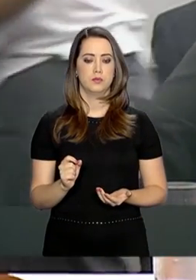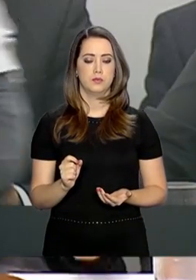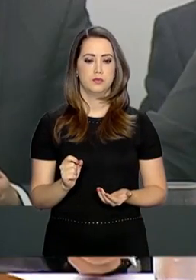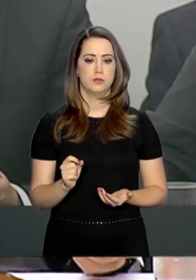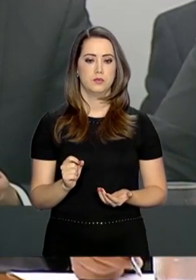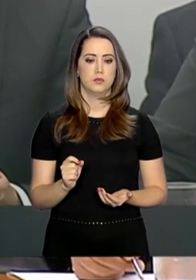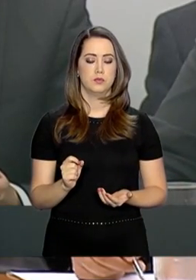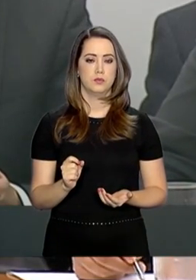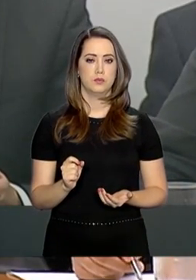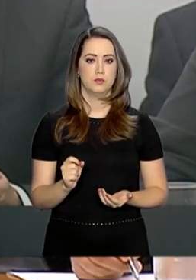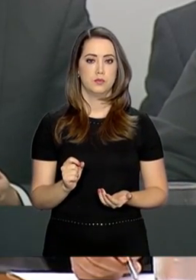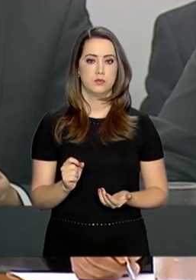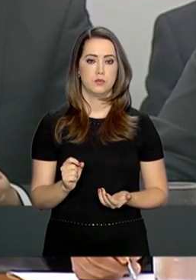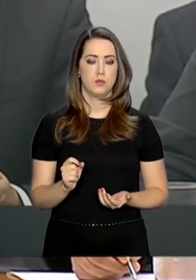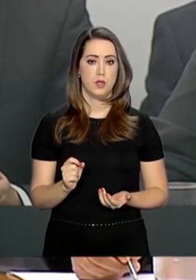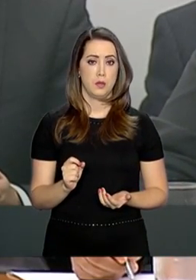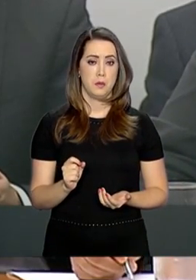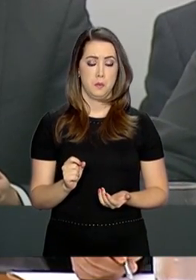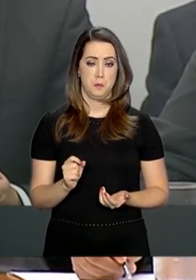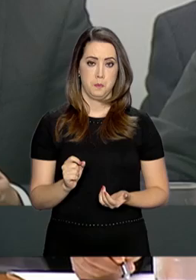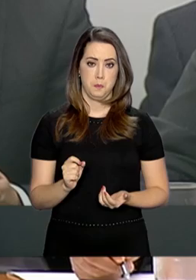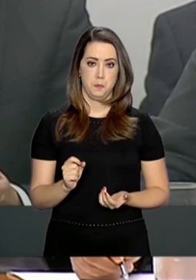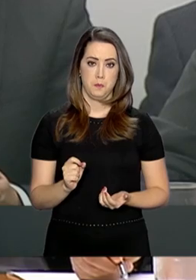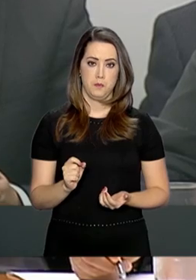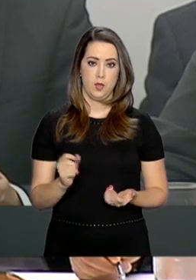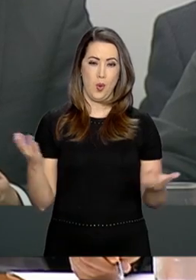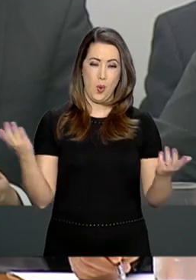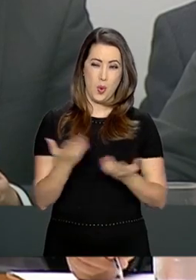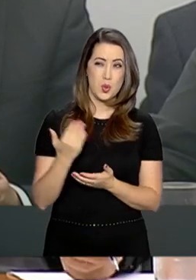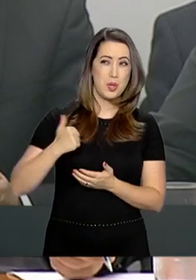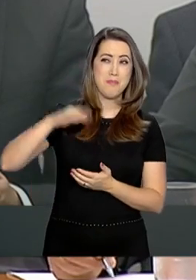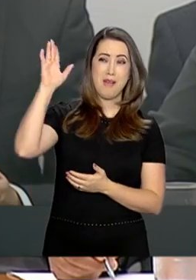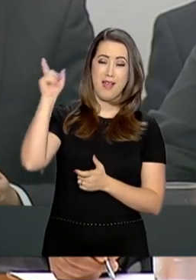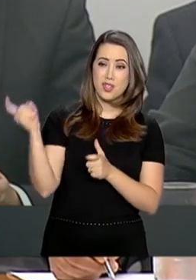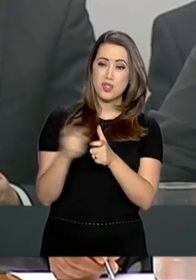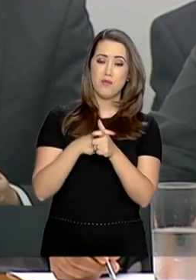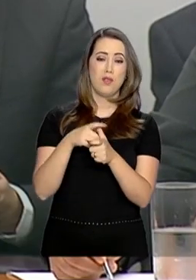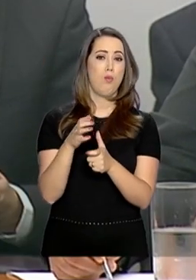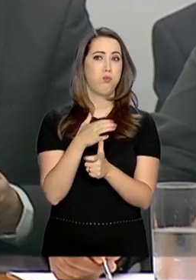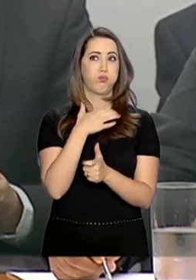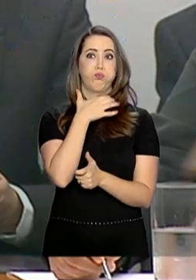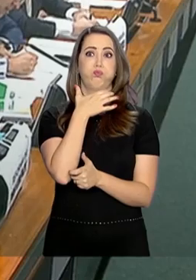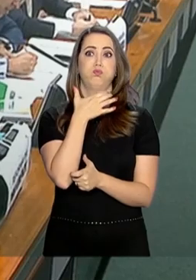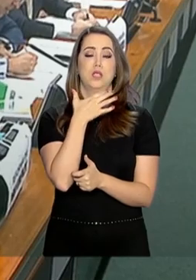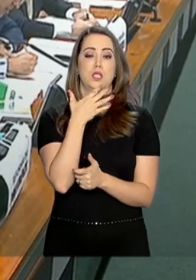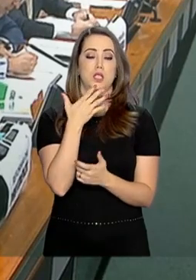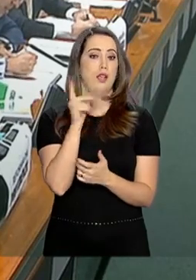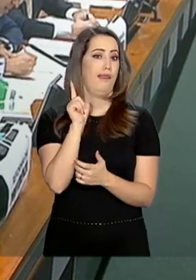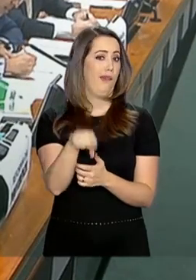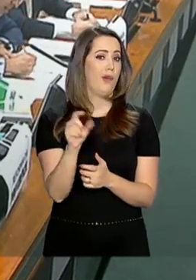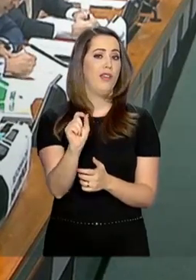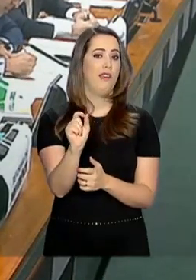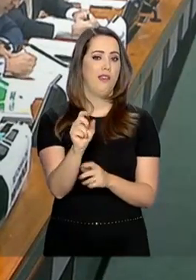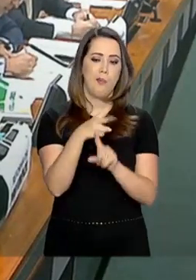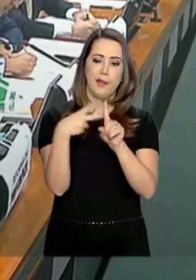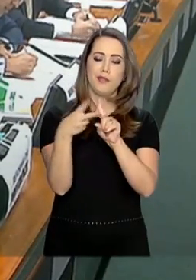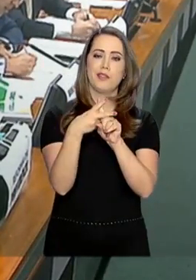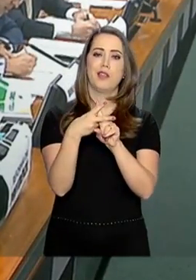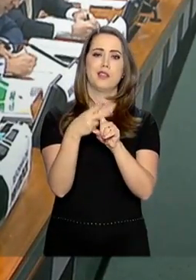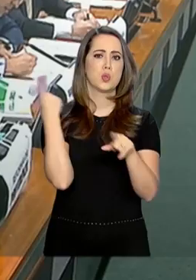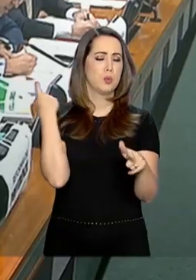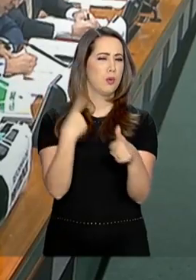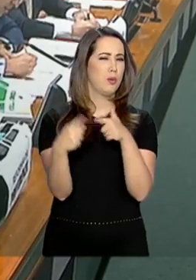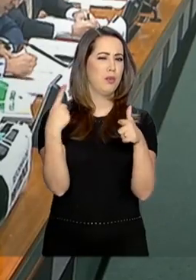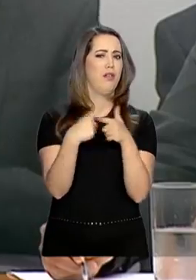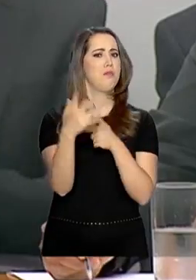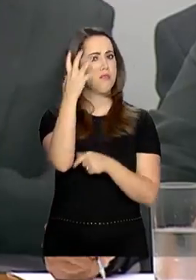o elemento de déficit galopante tem sido a Previdência. O problema é tão dramático que o